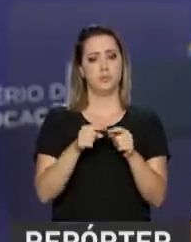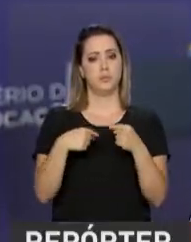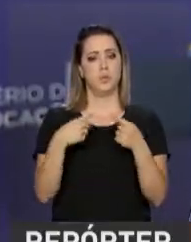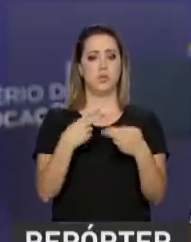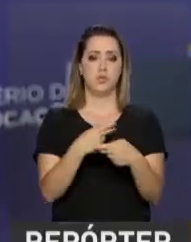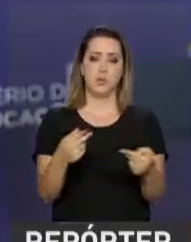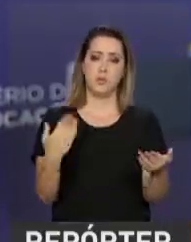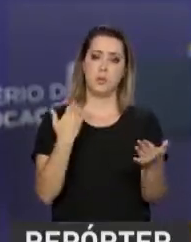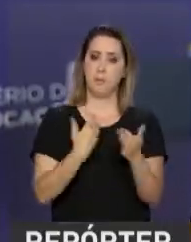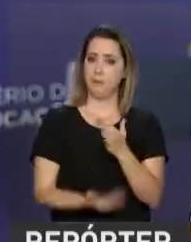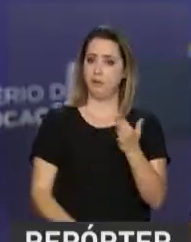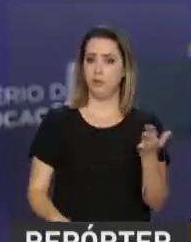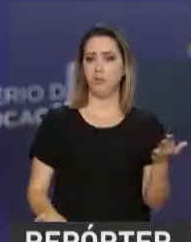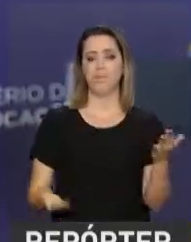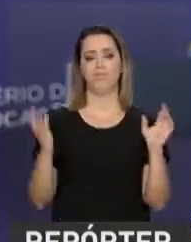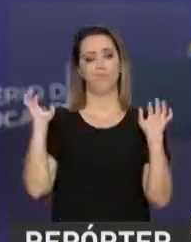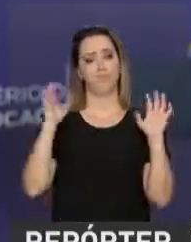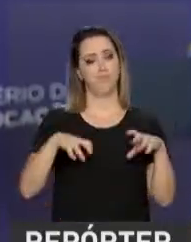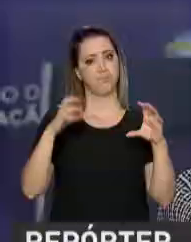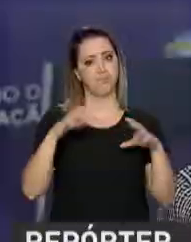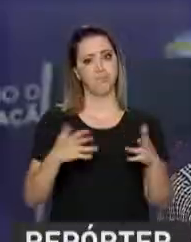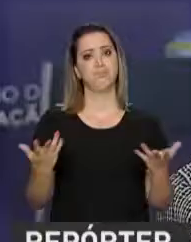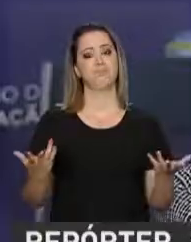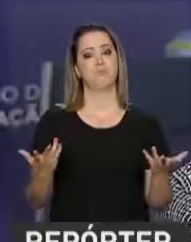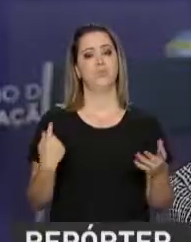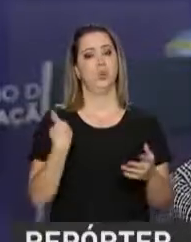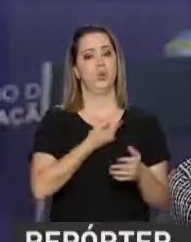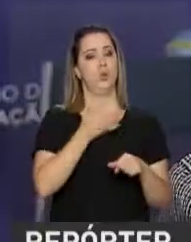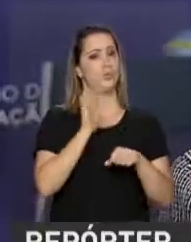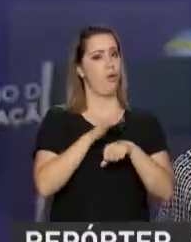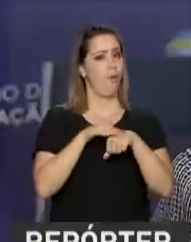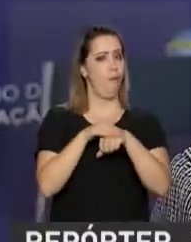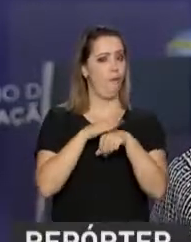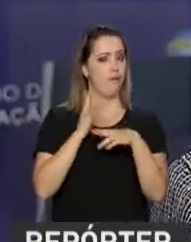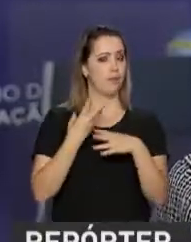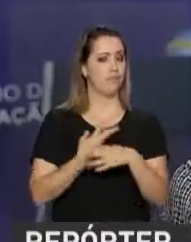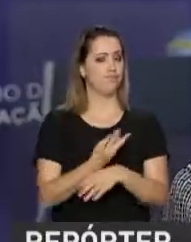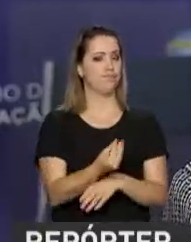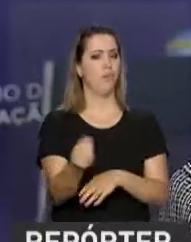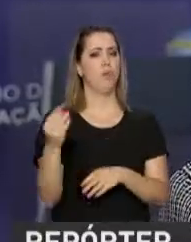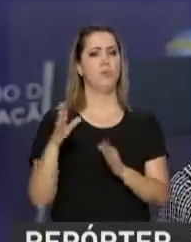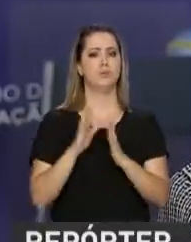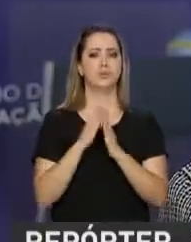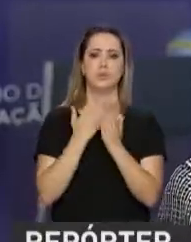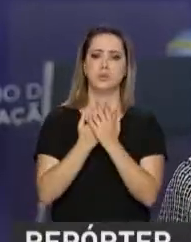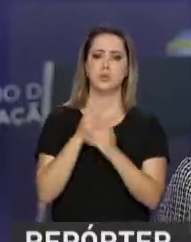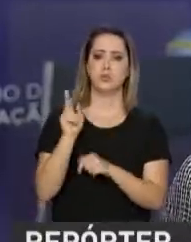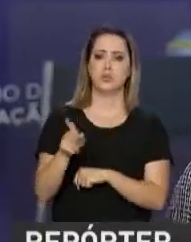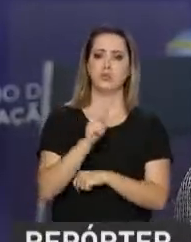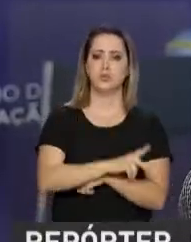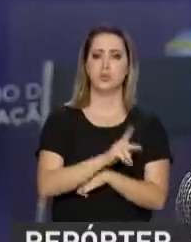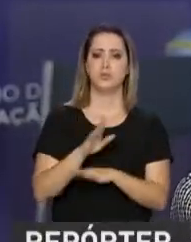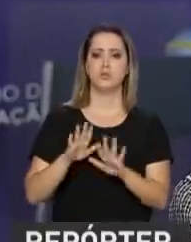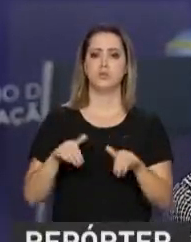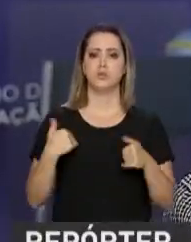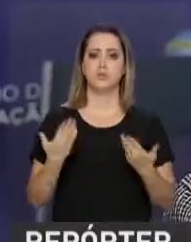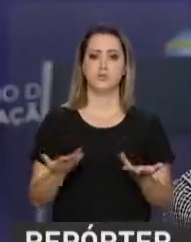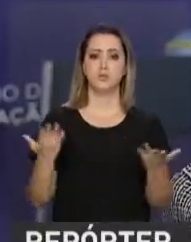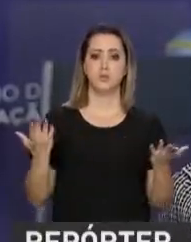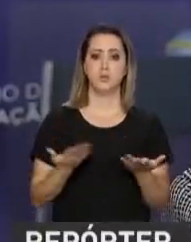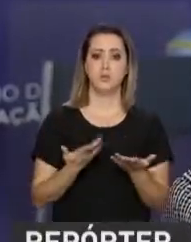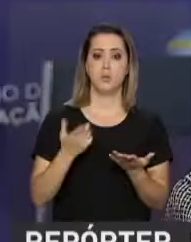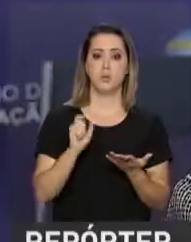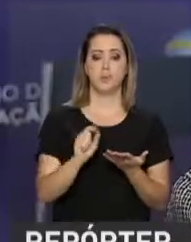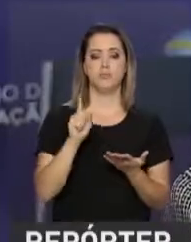que foram danificadas e perdido nas escolas nós conversamos muito com as escolas com os professores e assim acho que agora